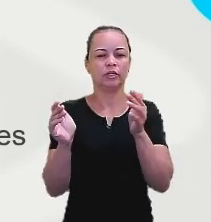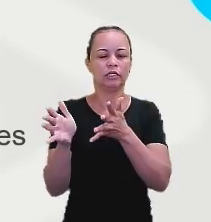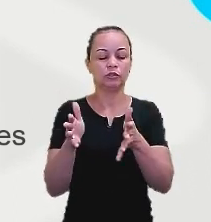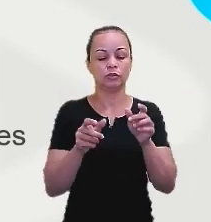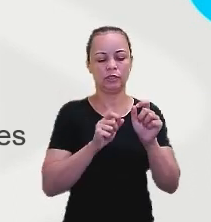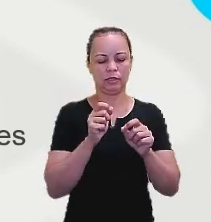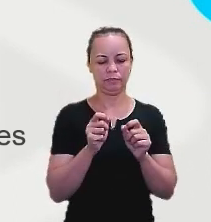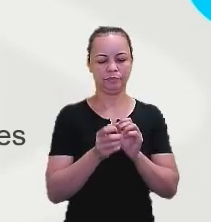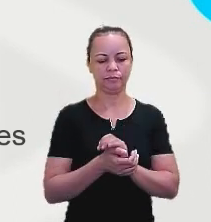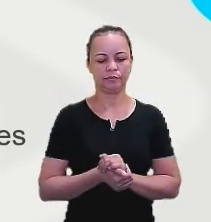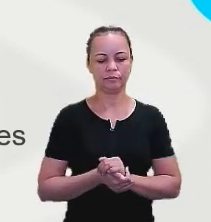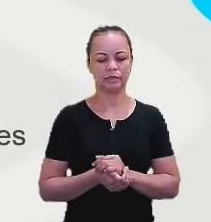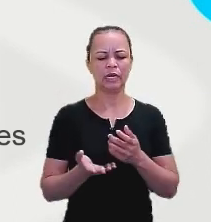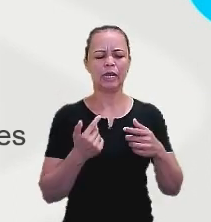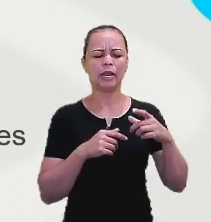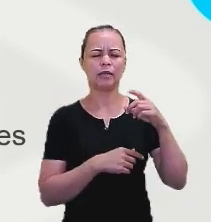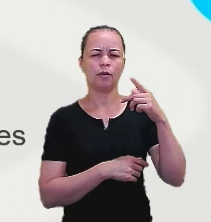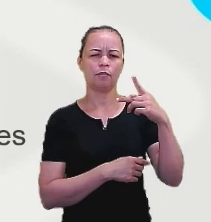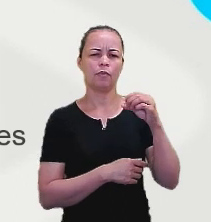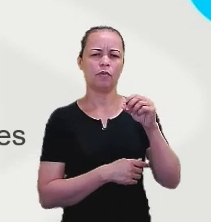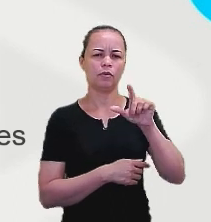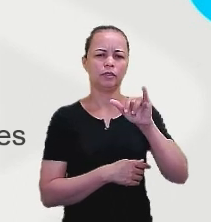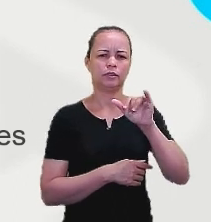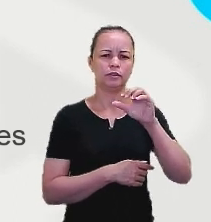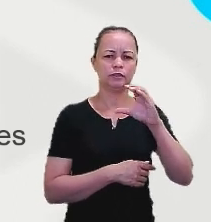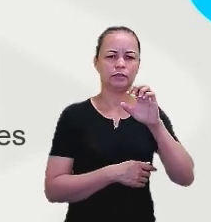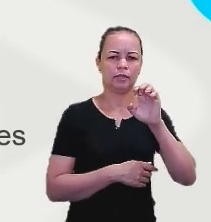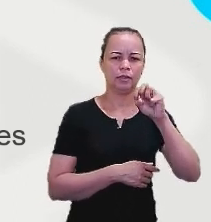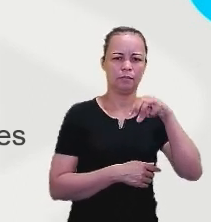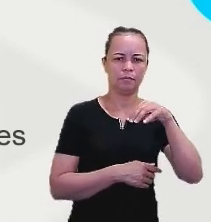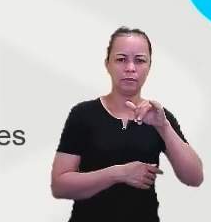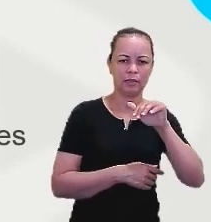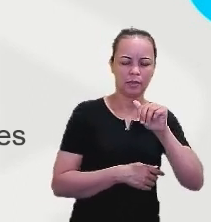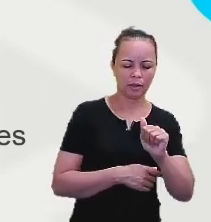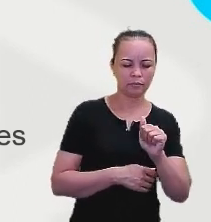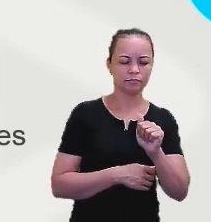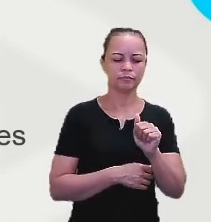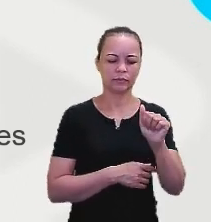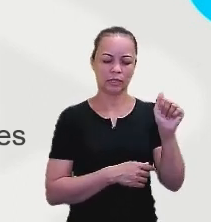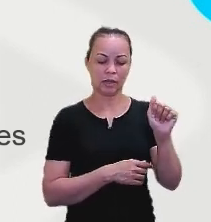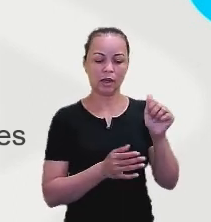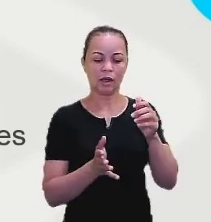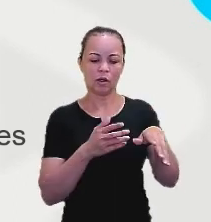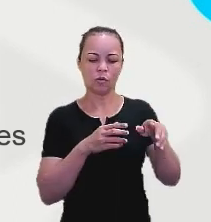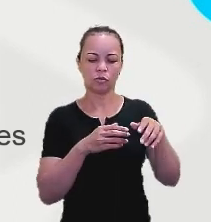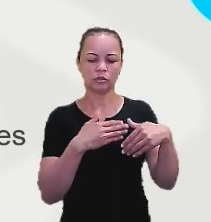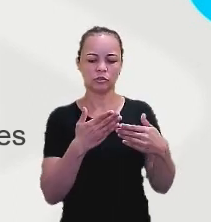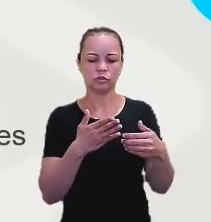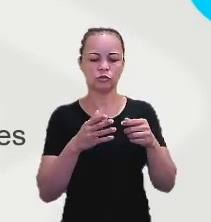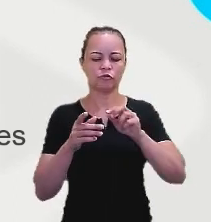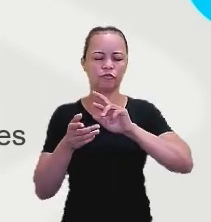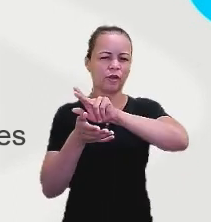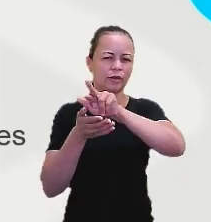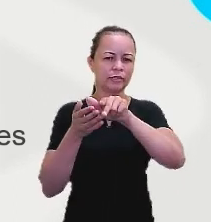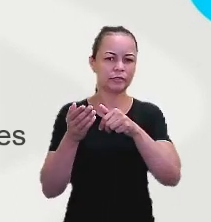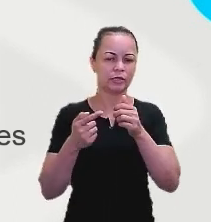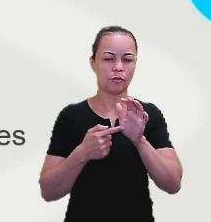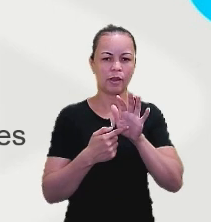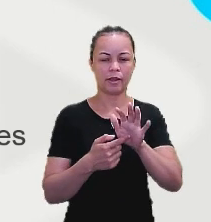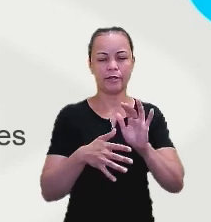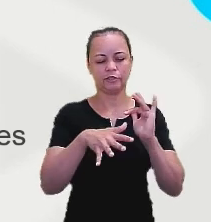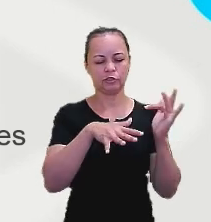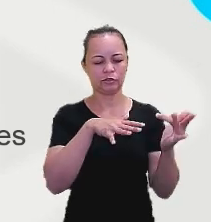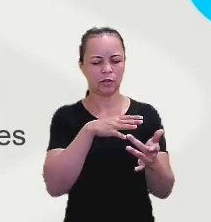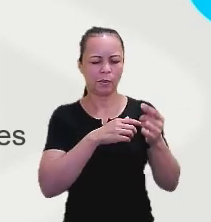uma polissemia, ou seja, aos múltiplos sentidos da expressão rede social para transmitir a